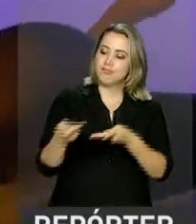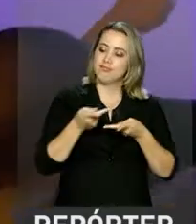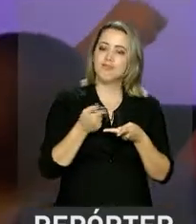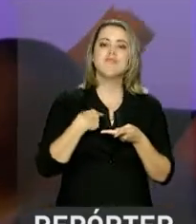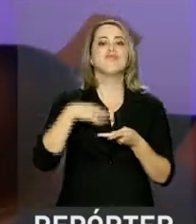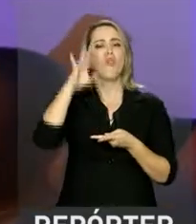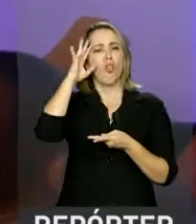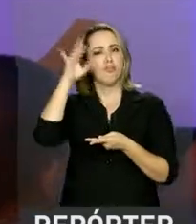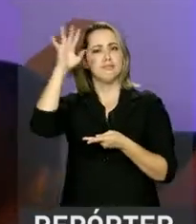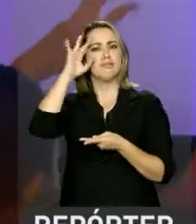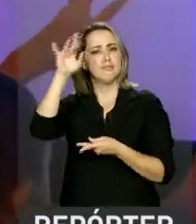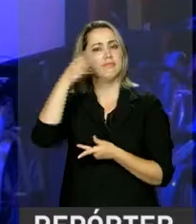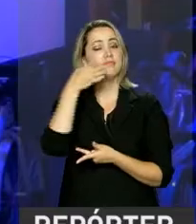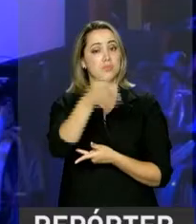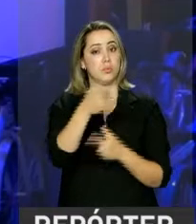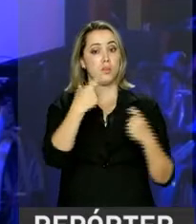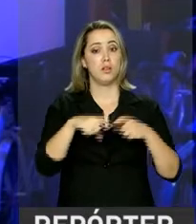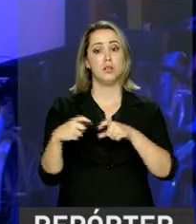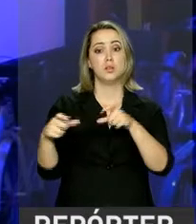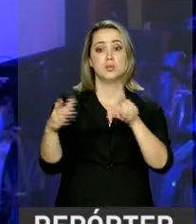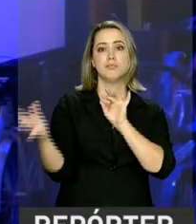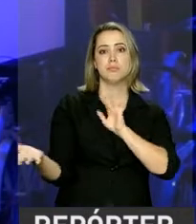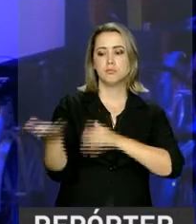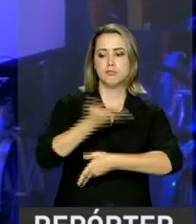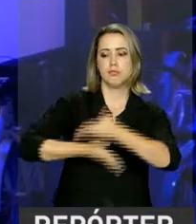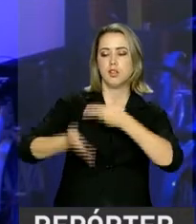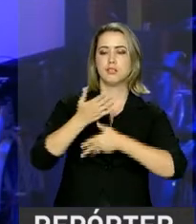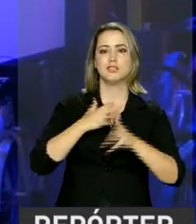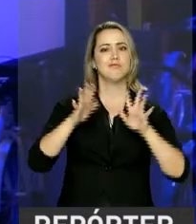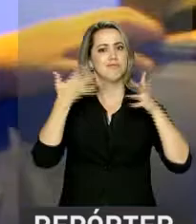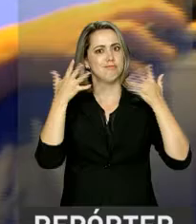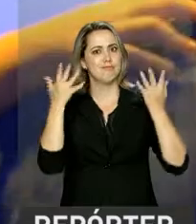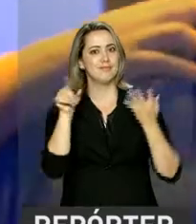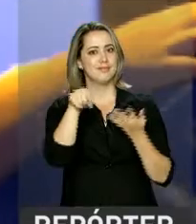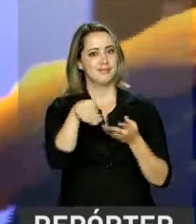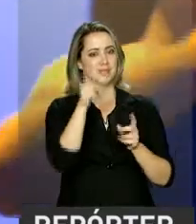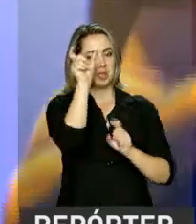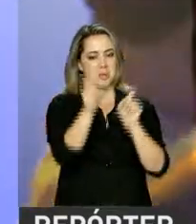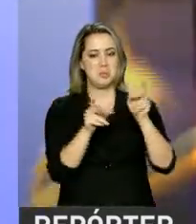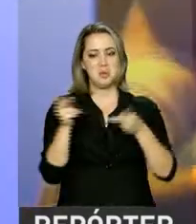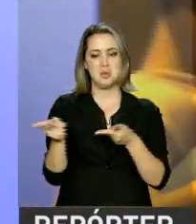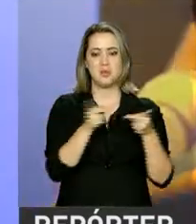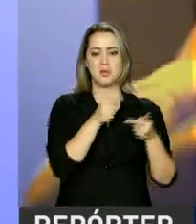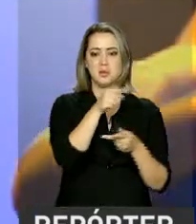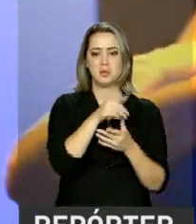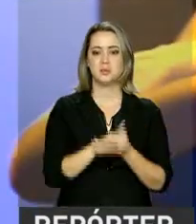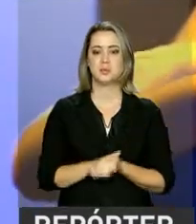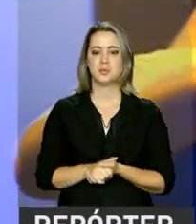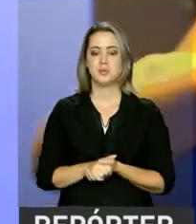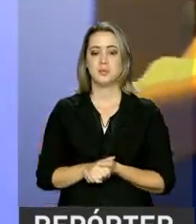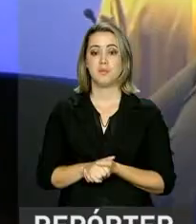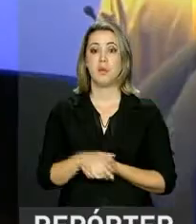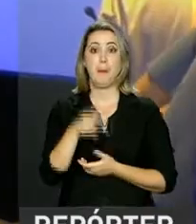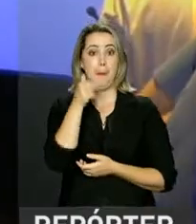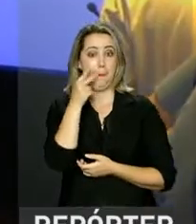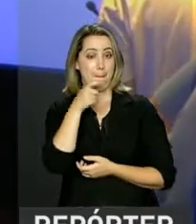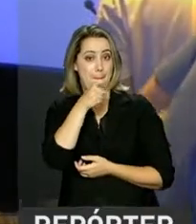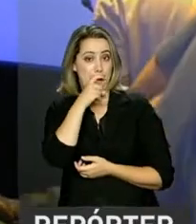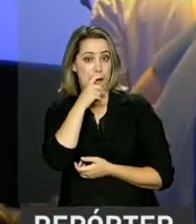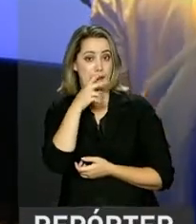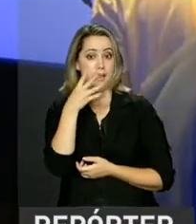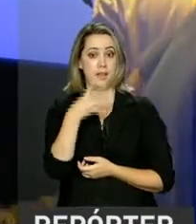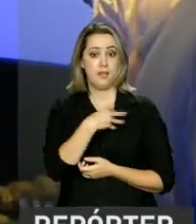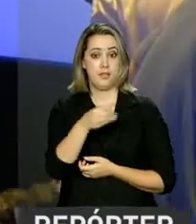da criatividade. O espaço interativo animou os visitantes. Pai e filho estavam tão entretidos com a música que